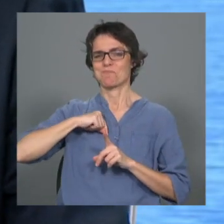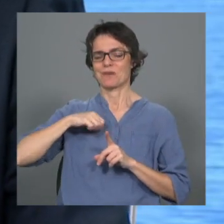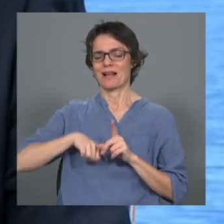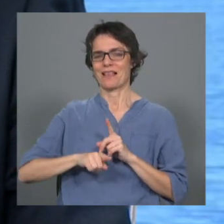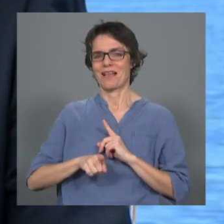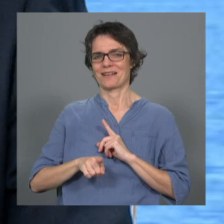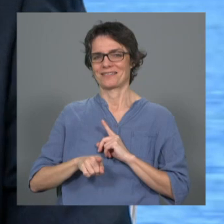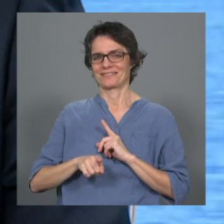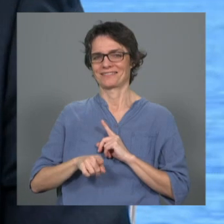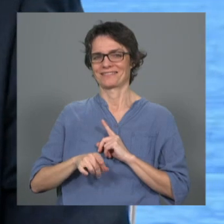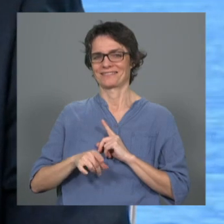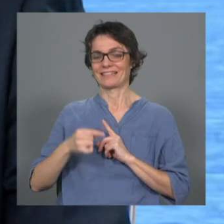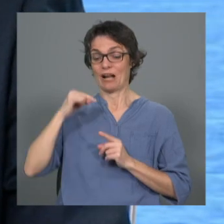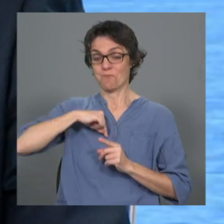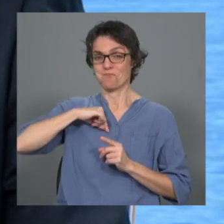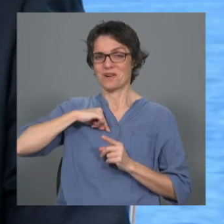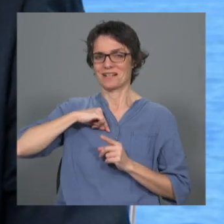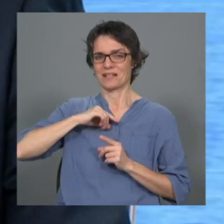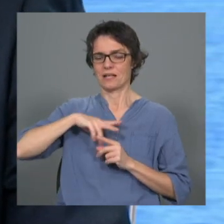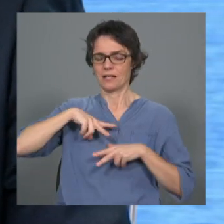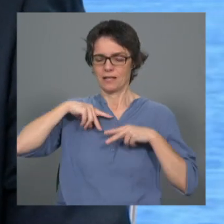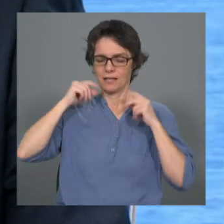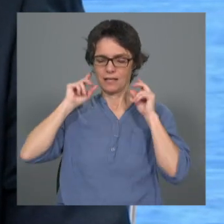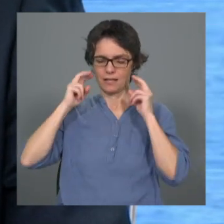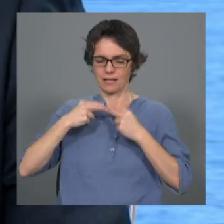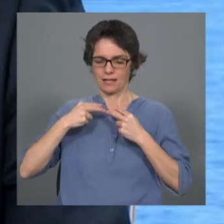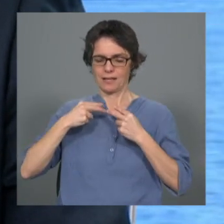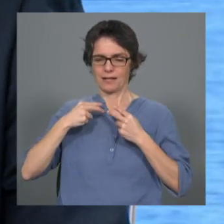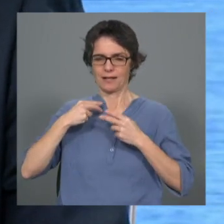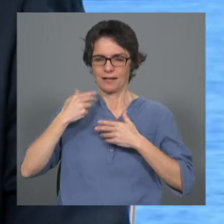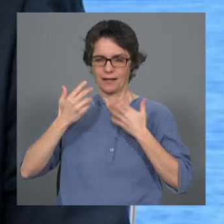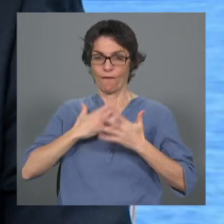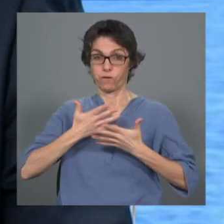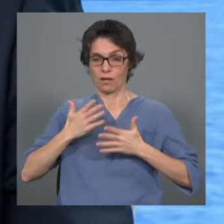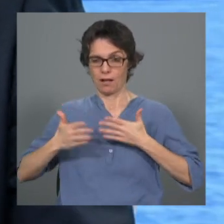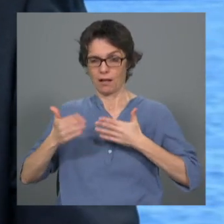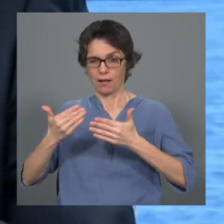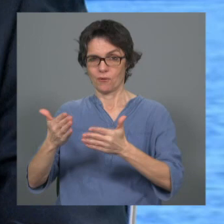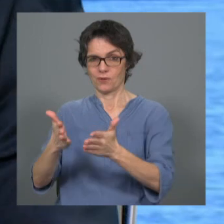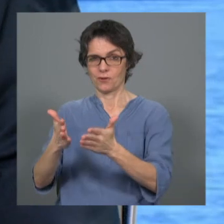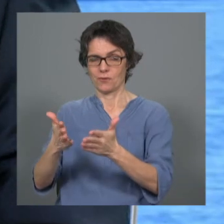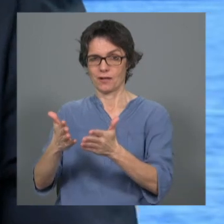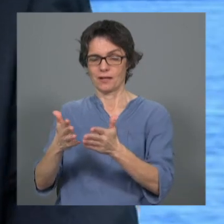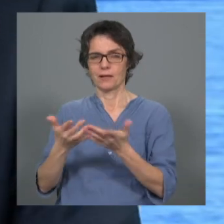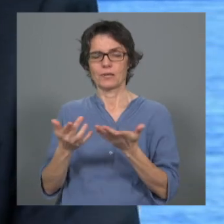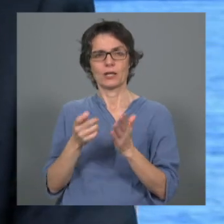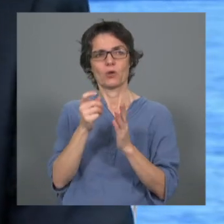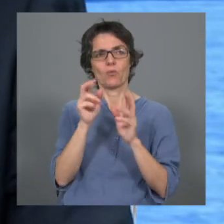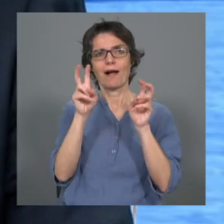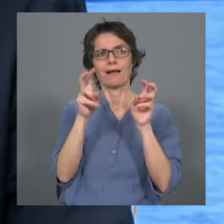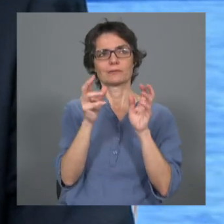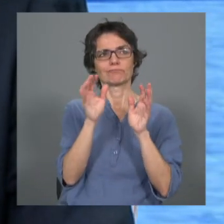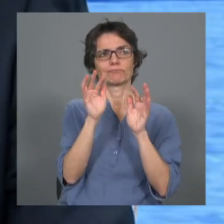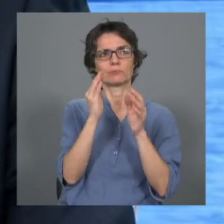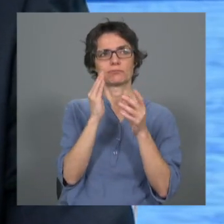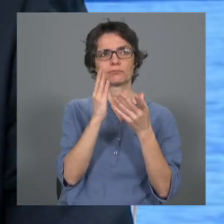percorrer, mas sem dúvida que sim, quer dizer que nós não podemos fechar os assuntos, não é? Como se fosse uma pastoral de etapas estanques,